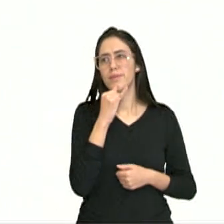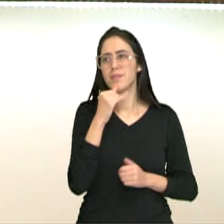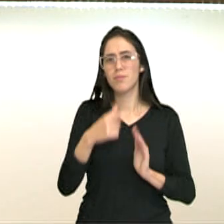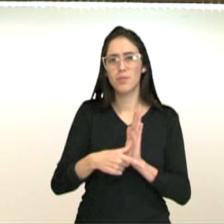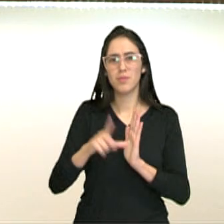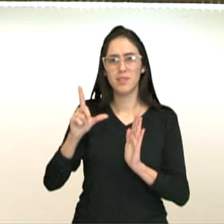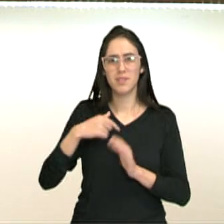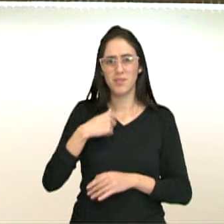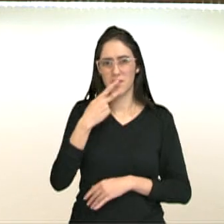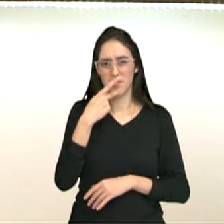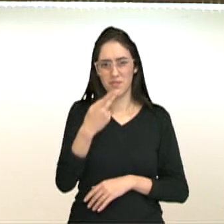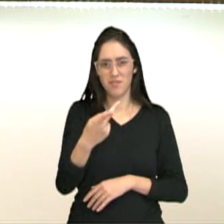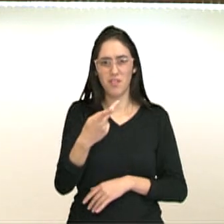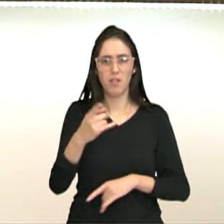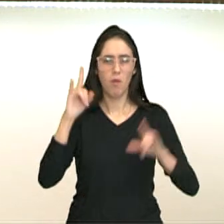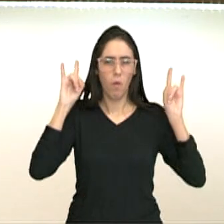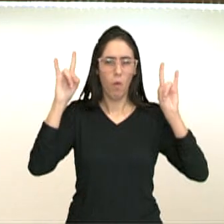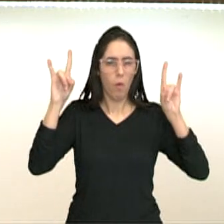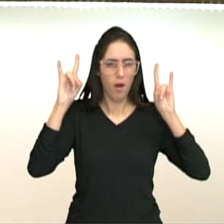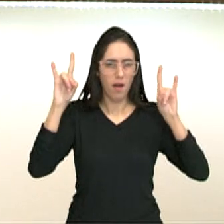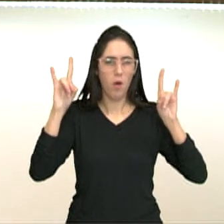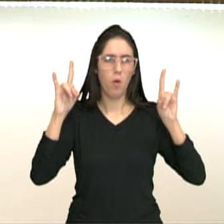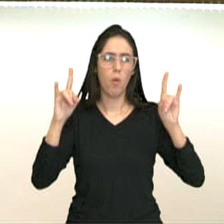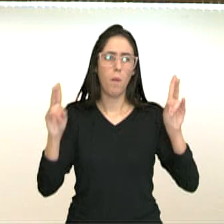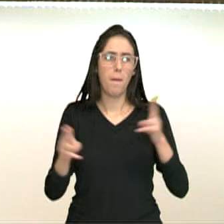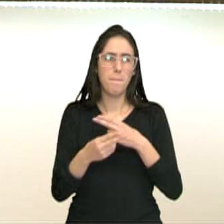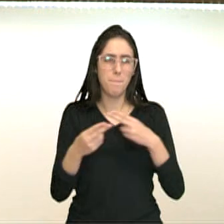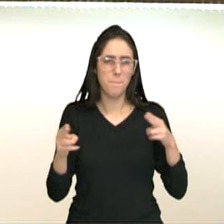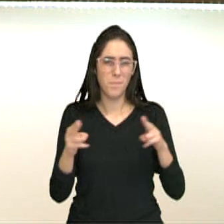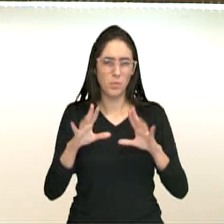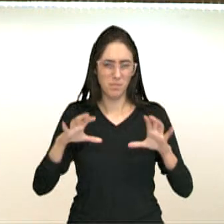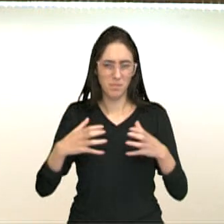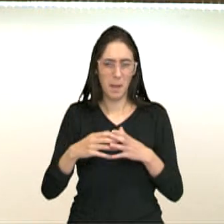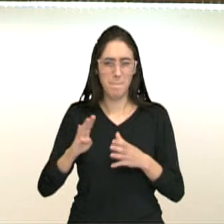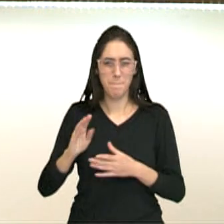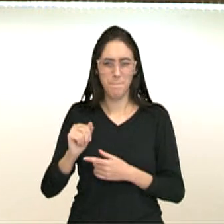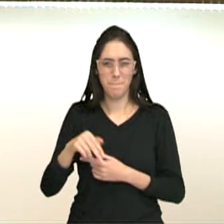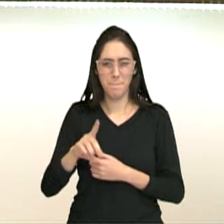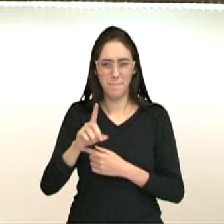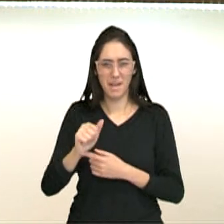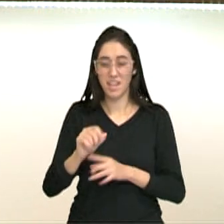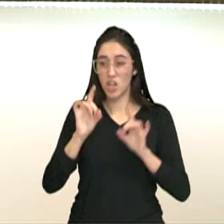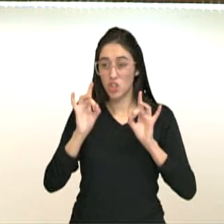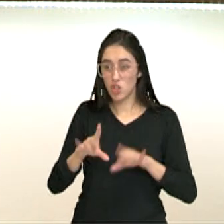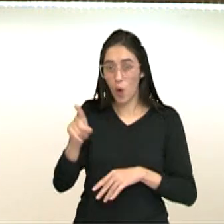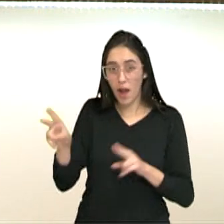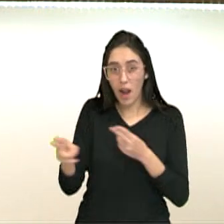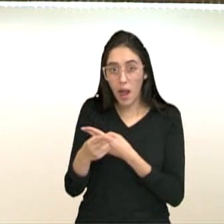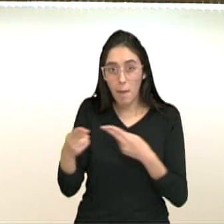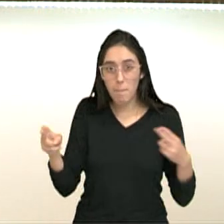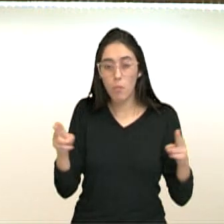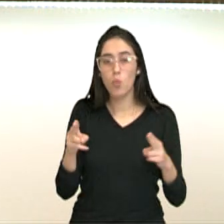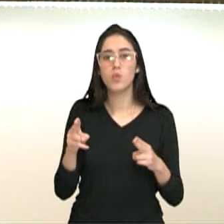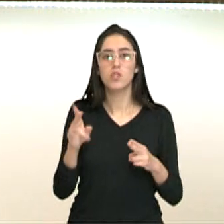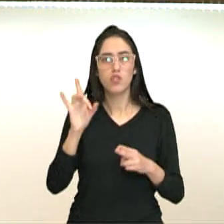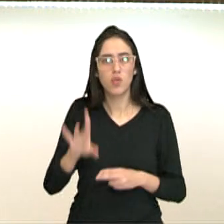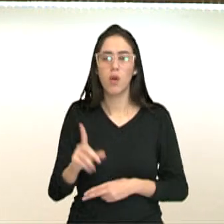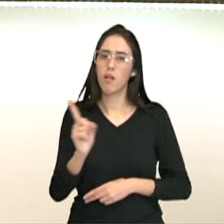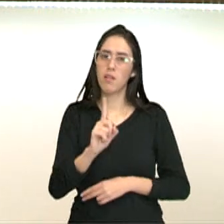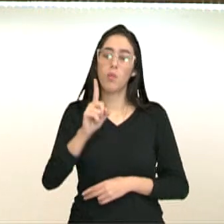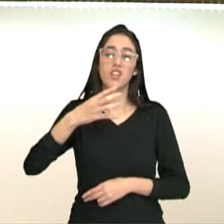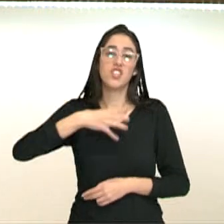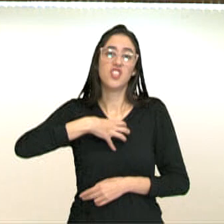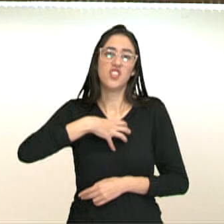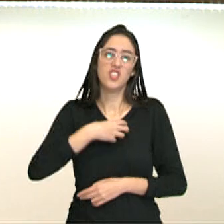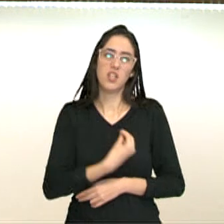do rock and roll, da música do Rolling Stones, eu não estou consumindo só aquela música, eu estou consumindo também um estilo de vida.